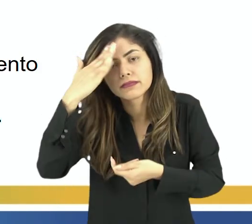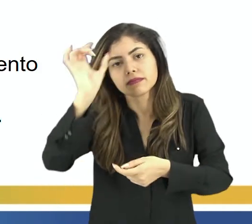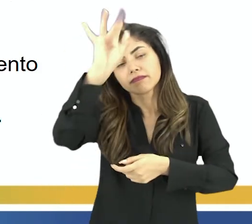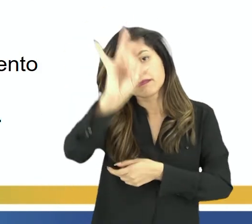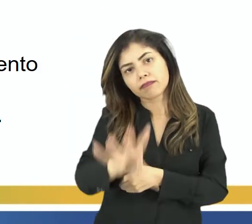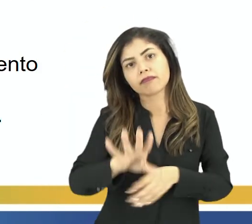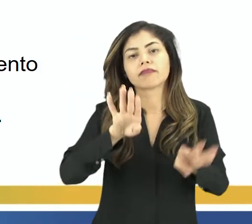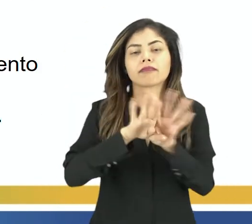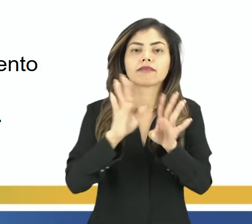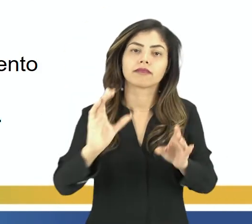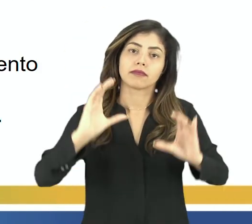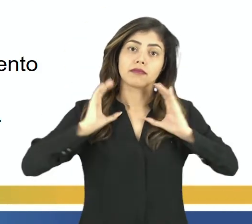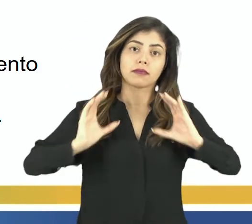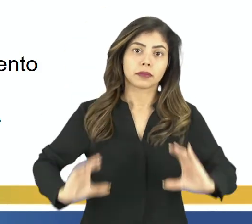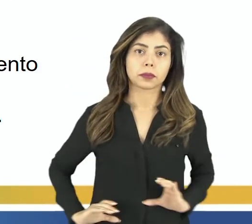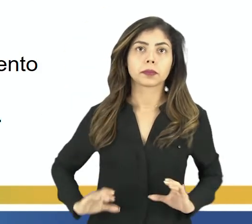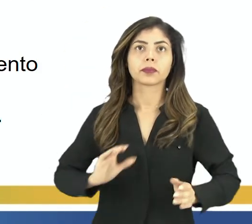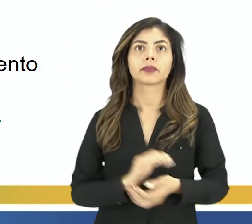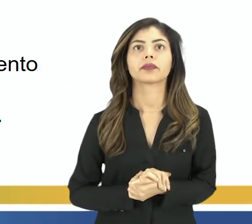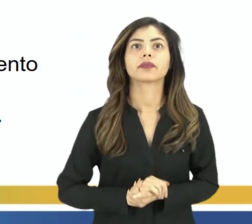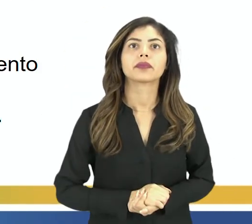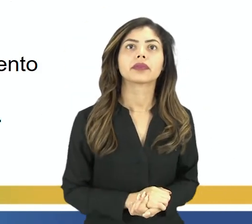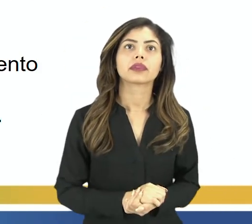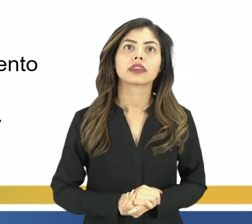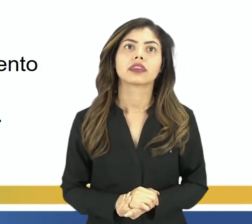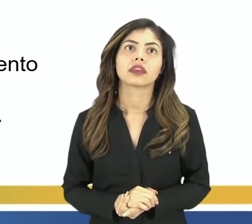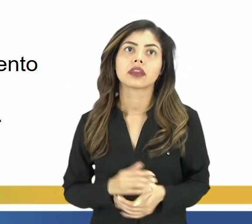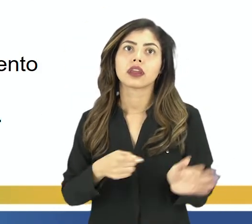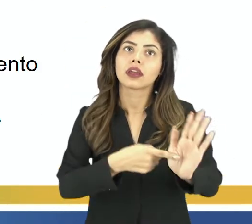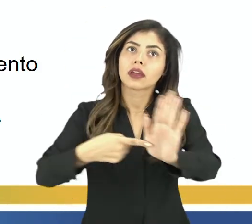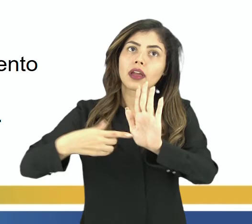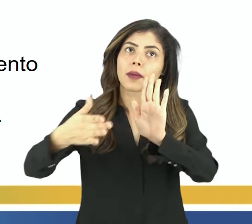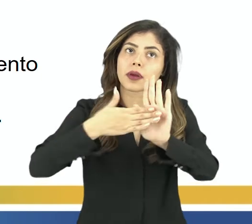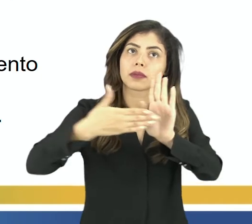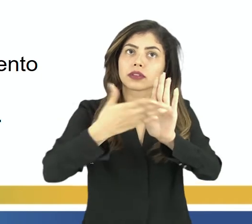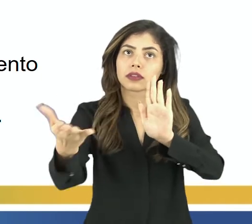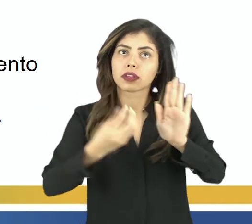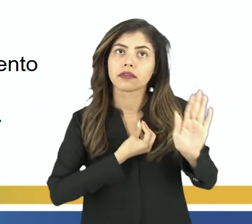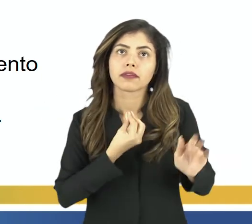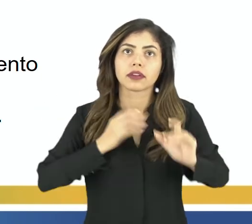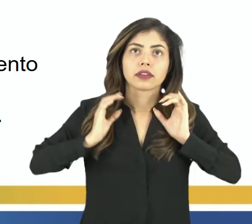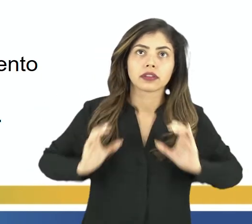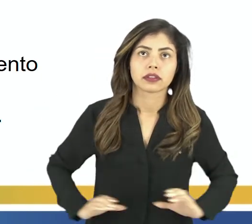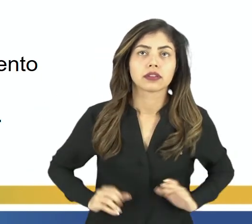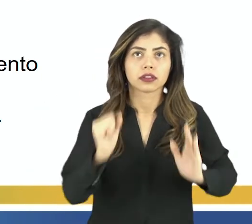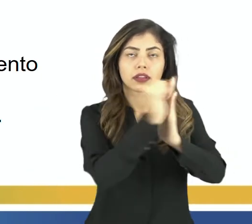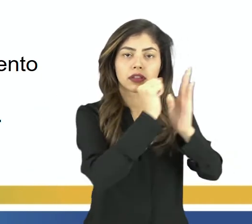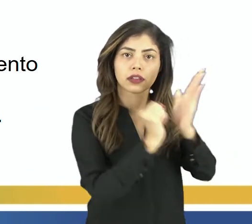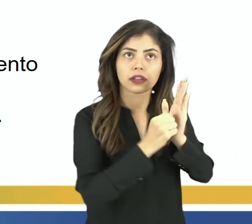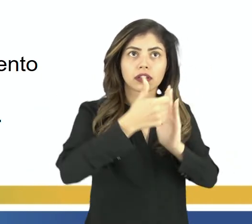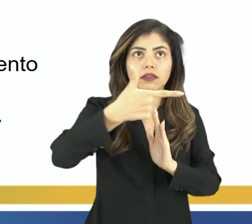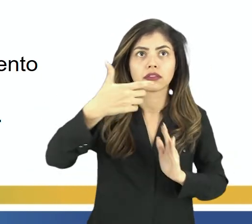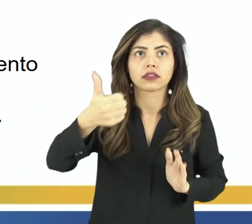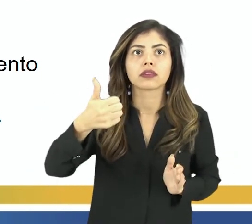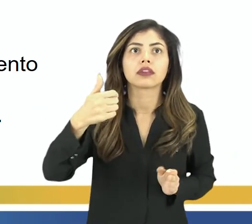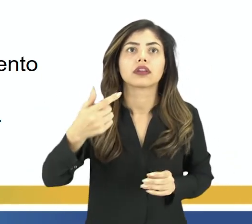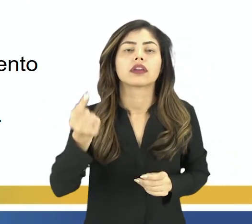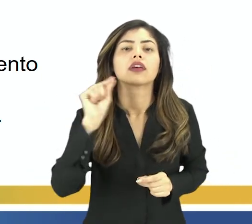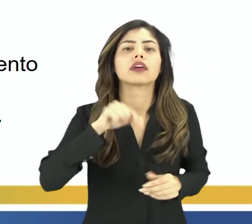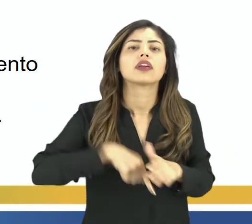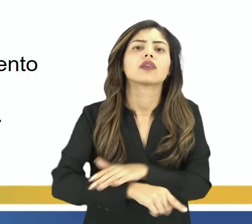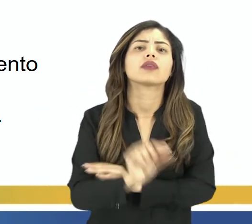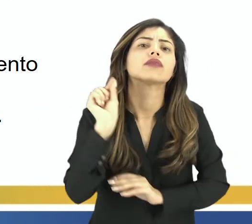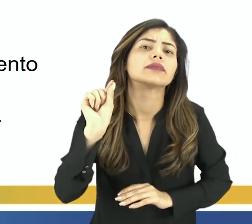essas questões de cidadania. Então, a promoção e a vivência da cidadania para o século XXI inclui, entre